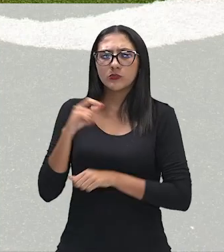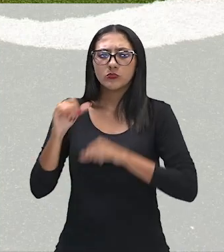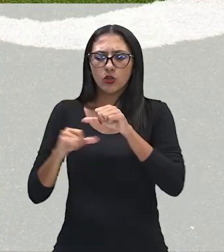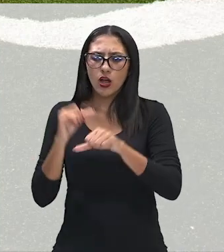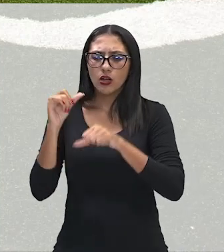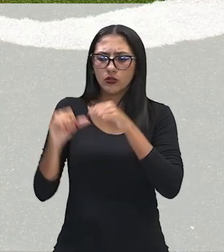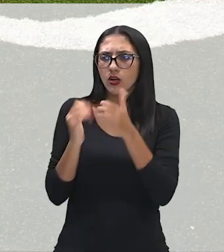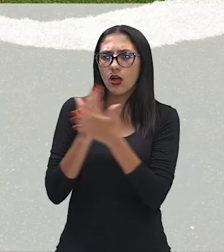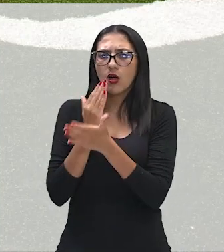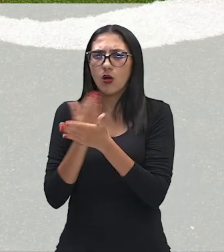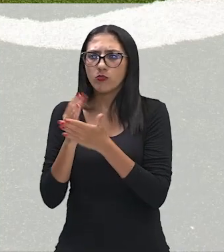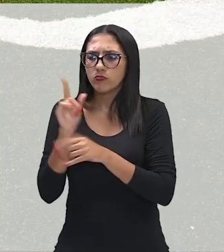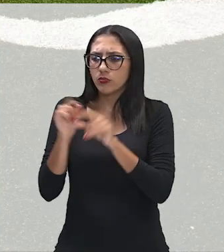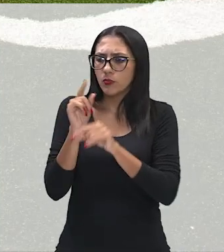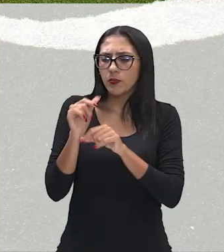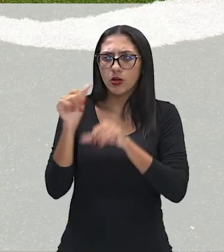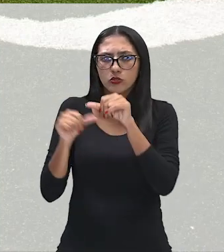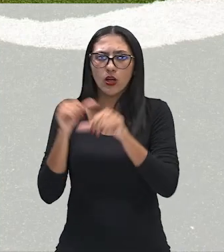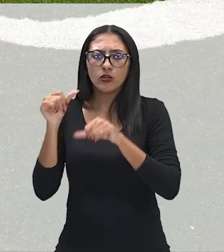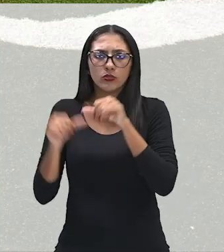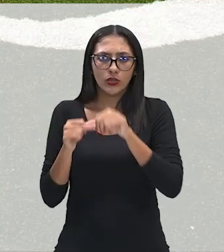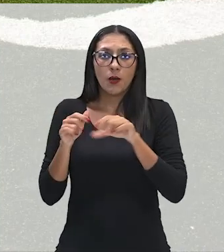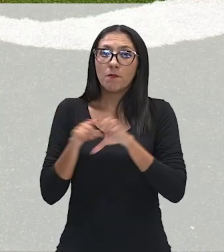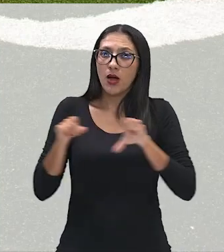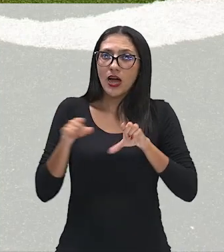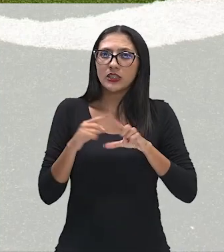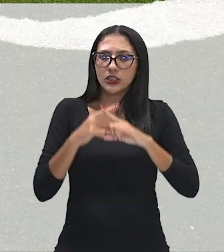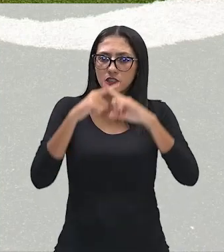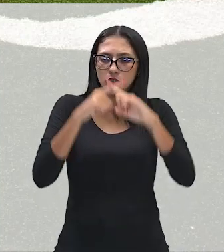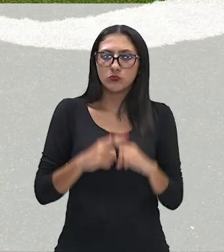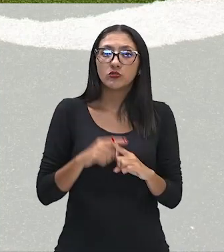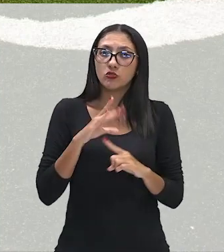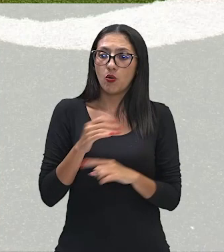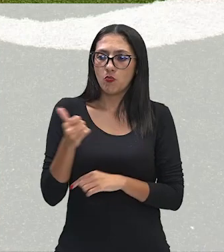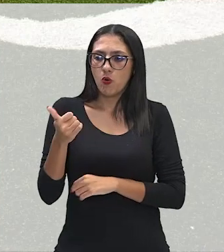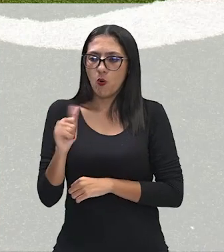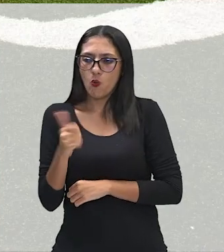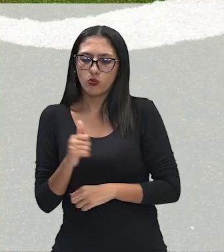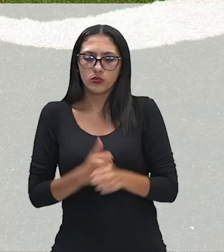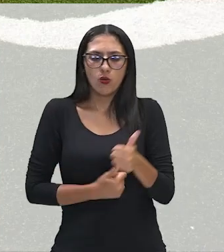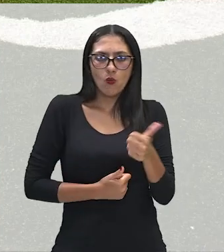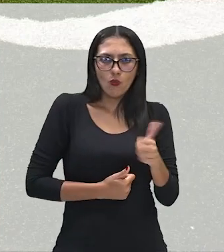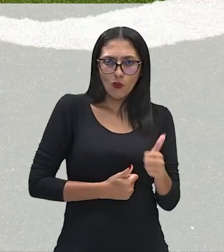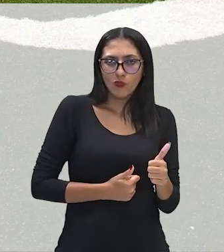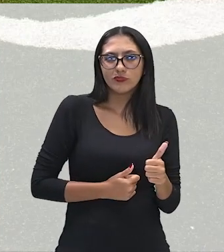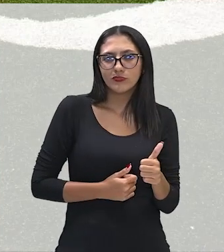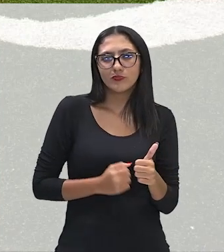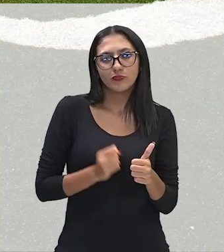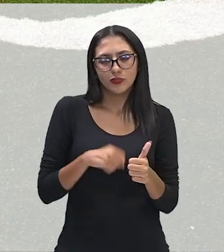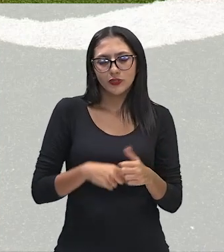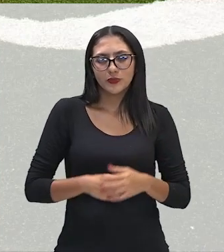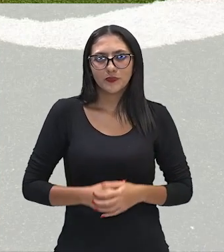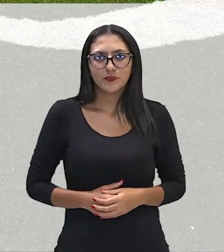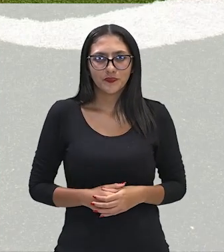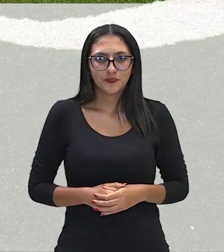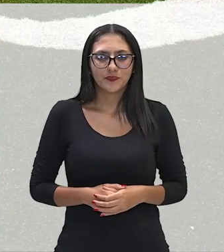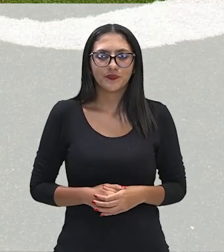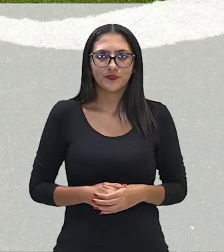do campo jogando são apenas 11 atletas de cada time, ok? Então,